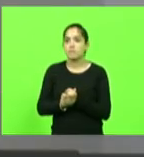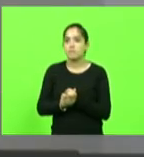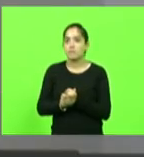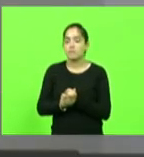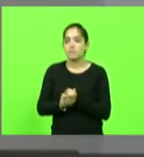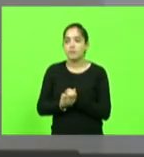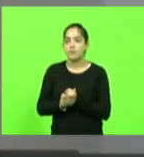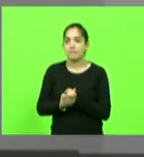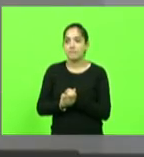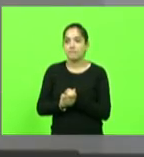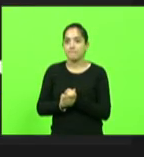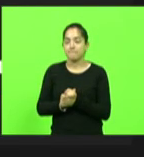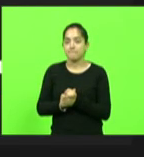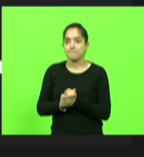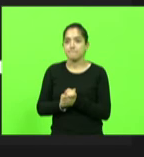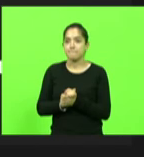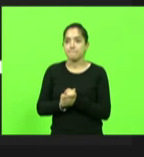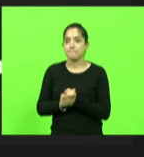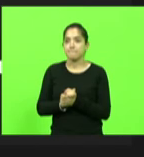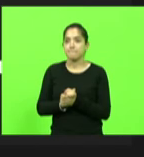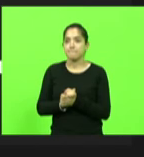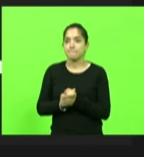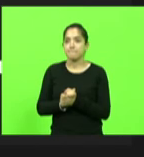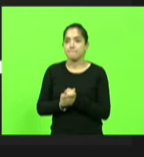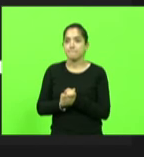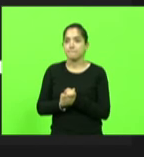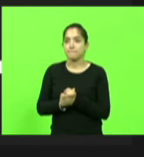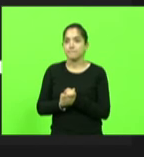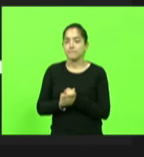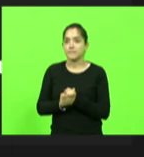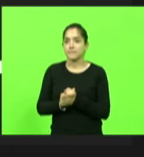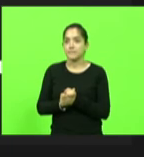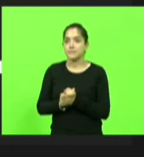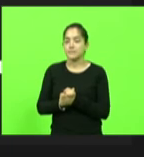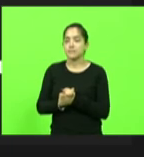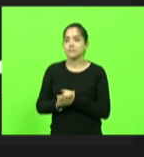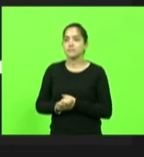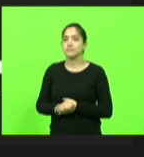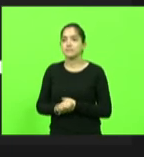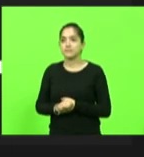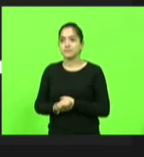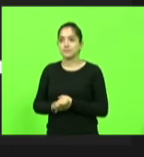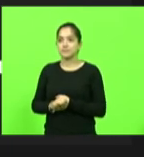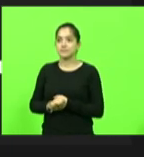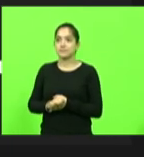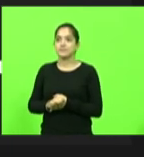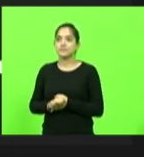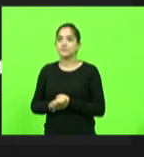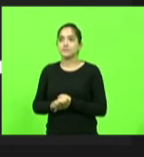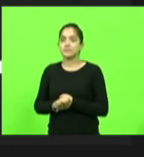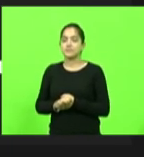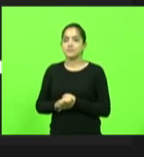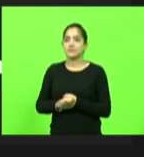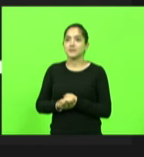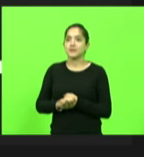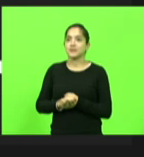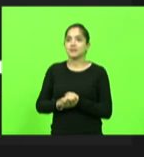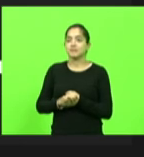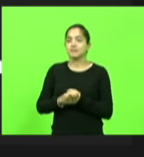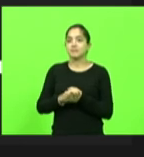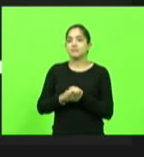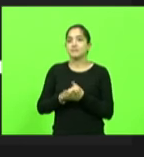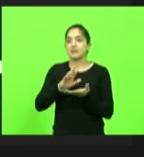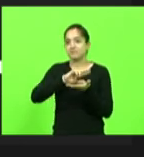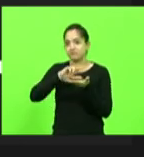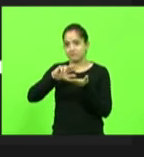Vânia. Termo de referência, deputada. Ah, tá bom. É que a gente tem tantas siglas e eu não